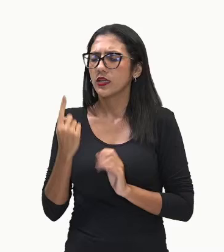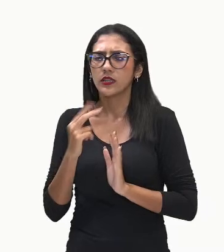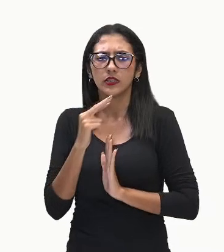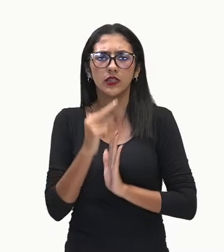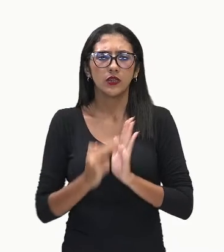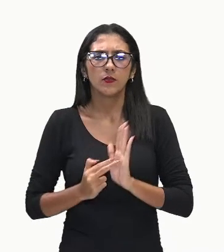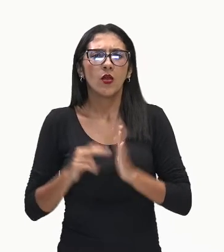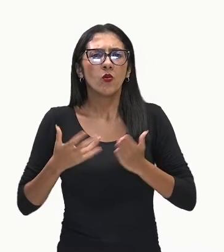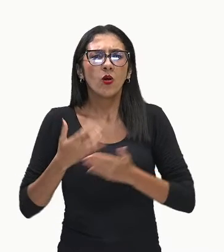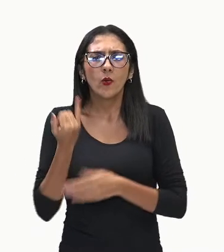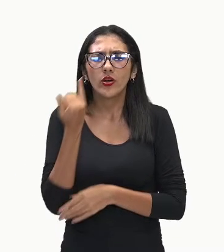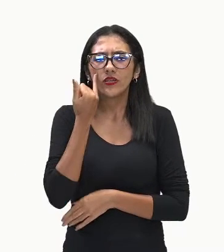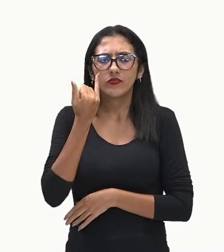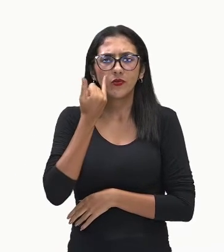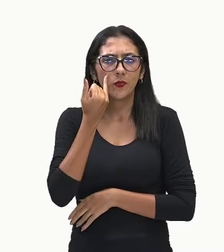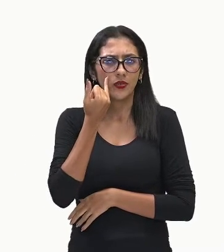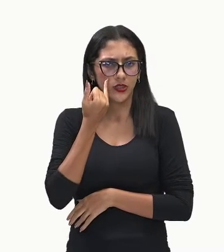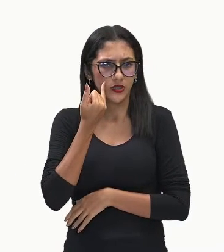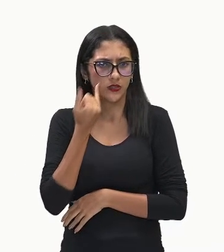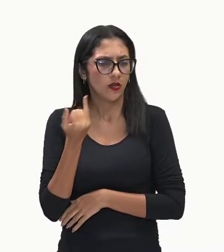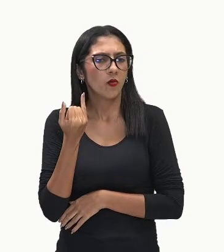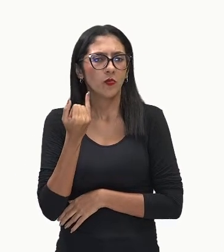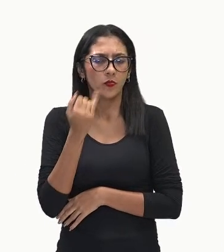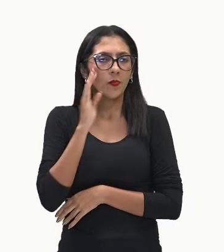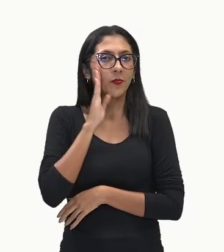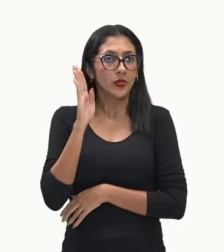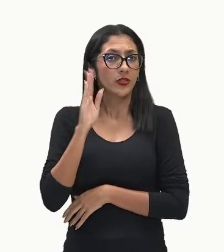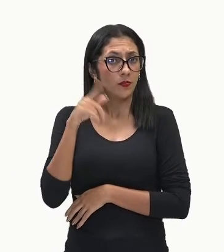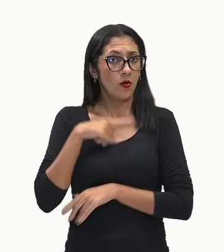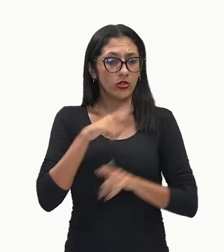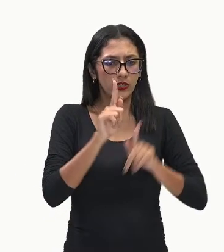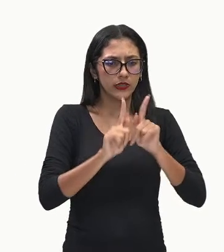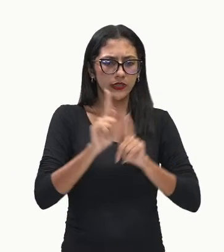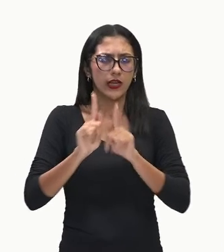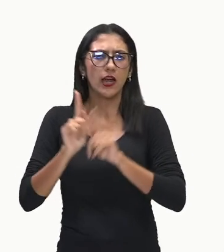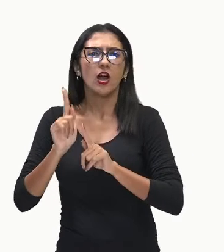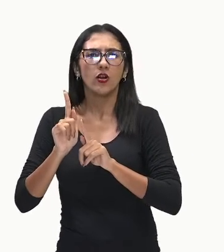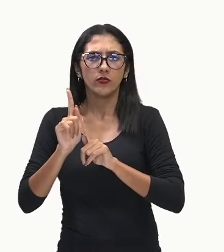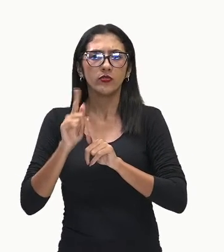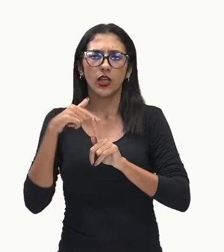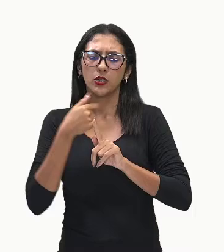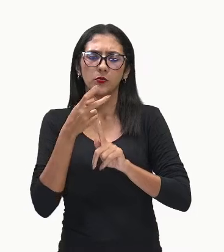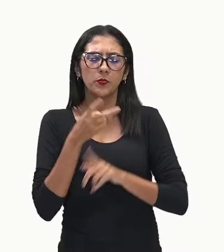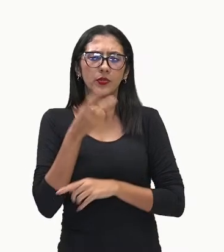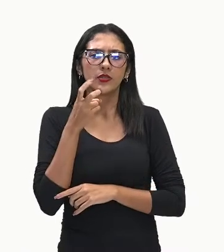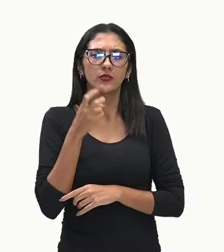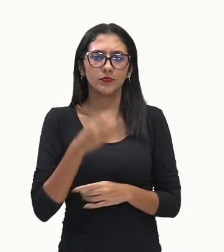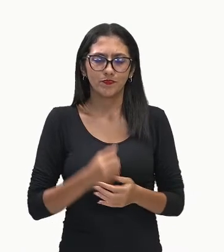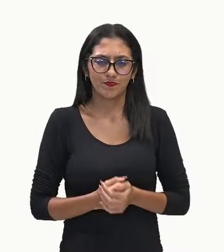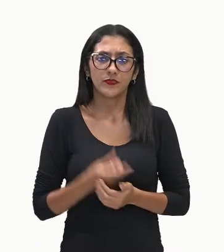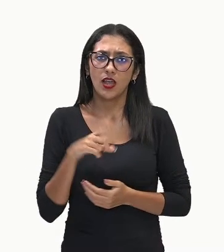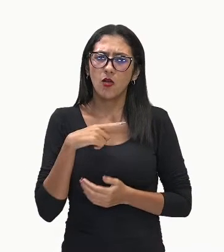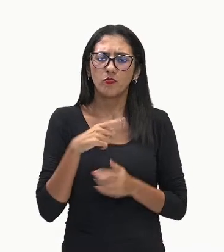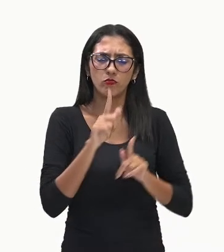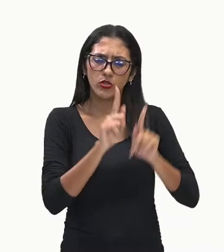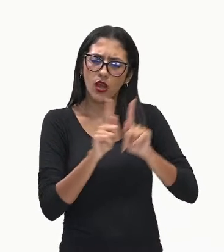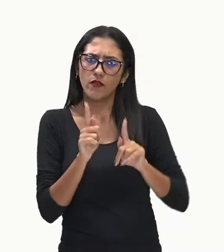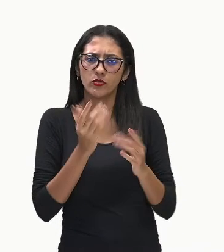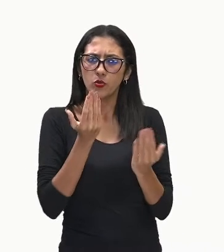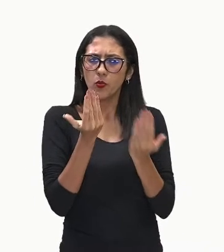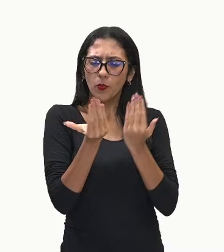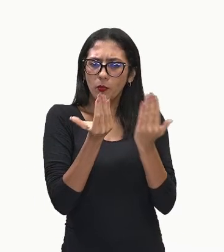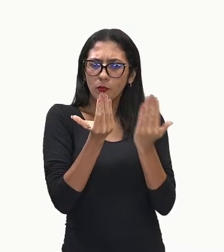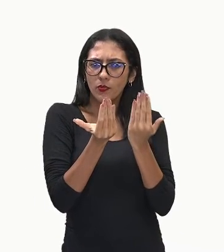é a informação que esse gráfico nos dá? Ele faz um comparativo aqui,